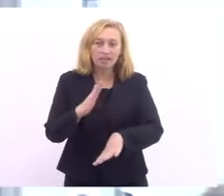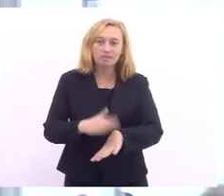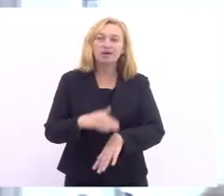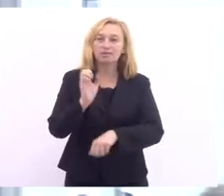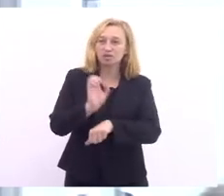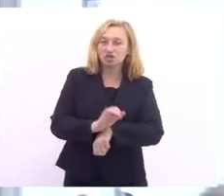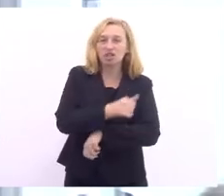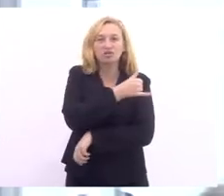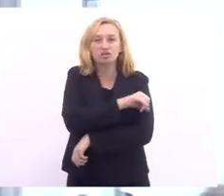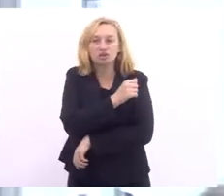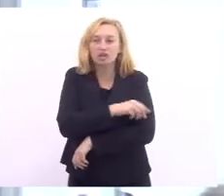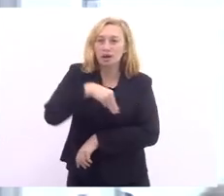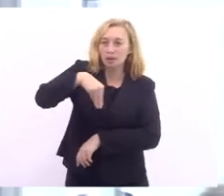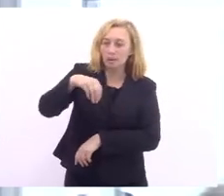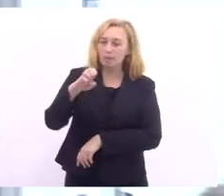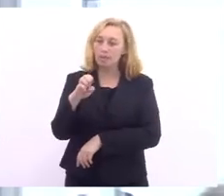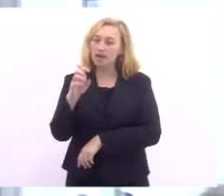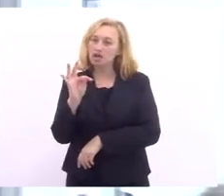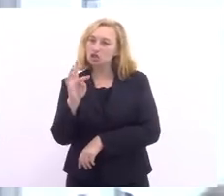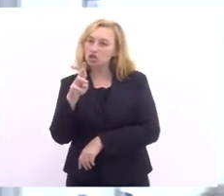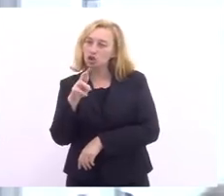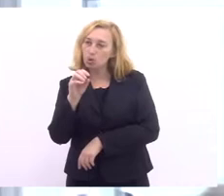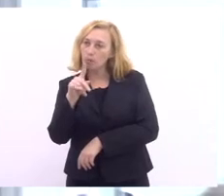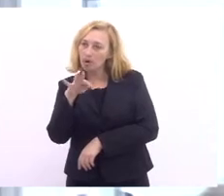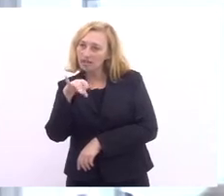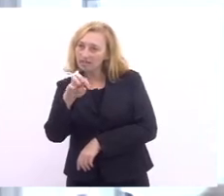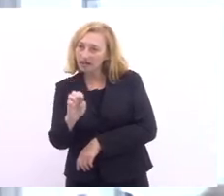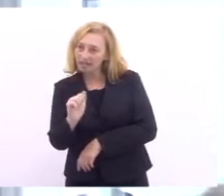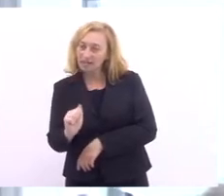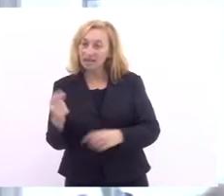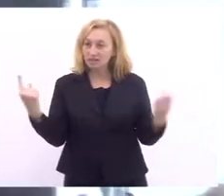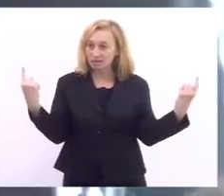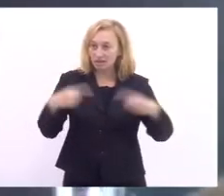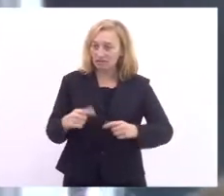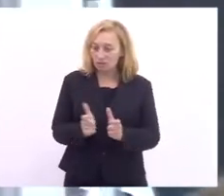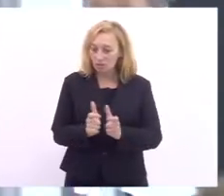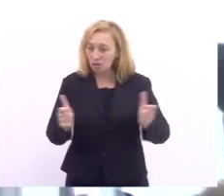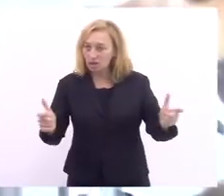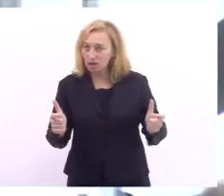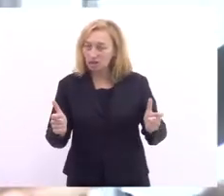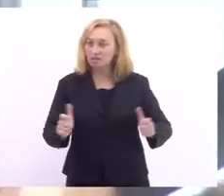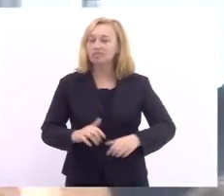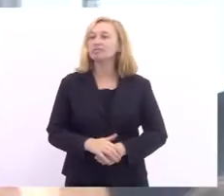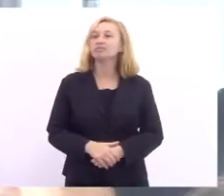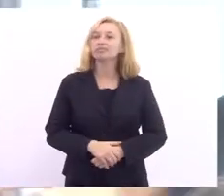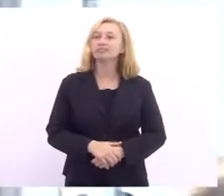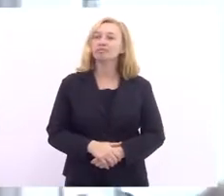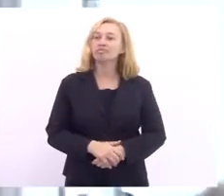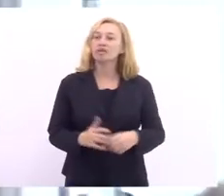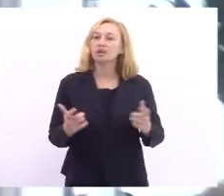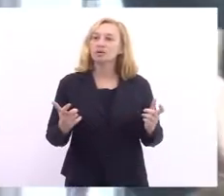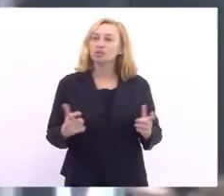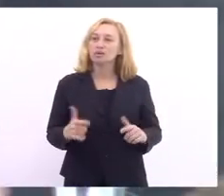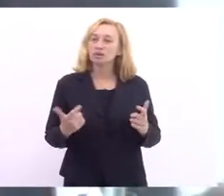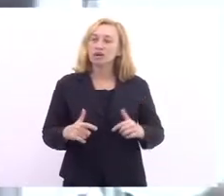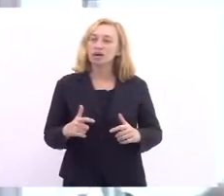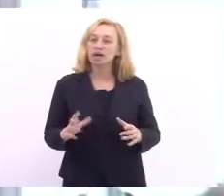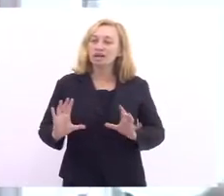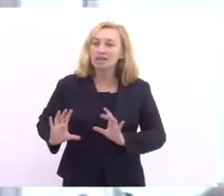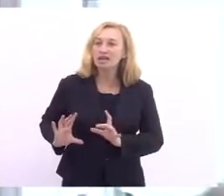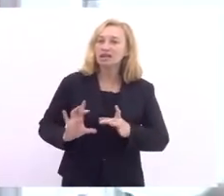Metropolitana que é um grande desafio na tornar de fato essa região metropolitana uma região metropolitana